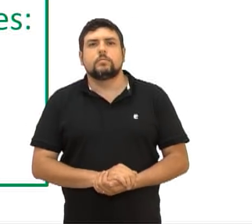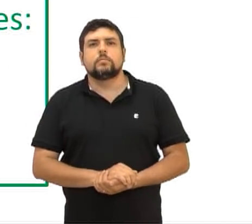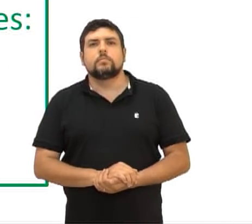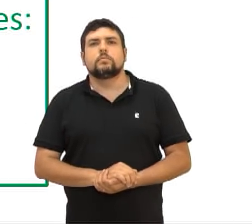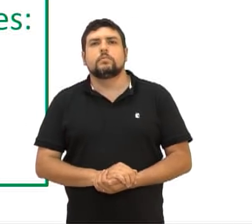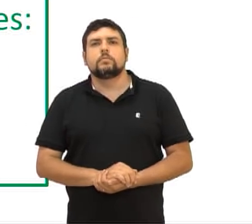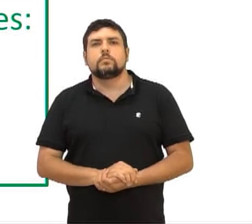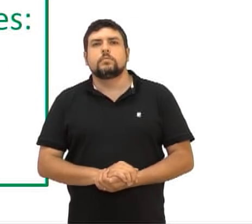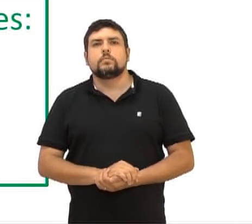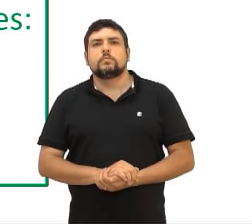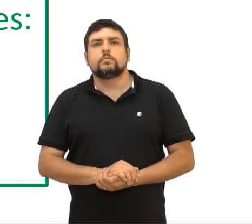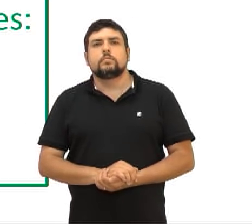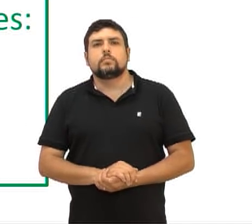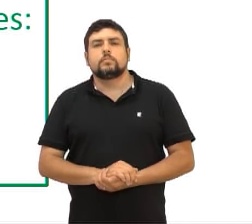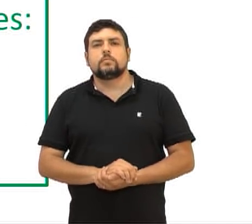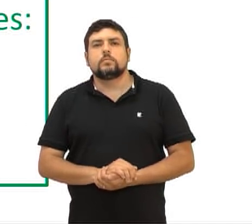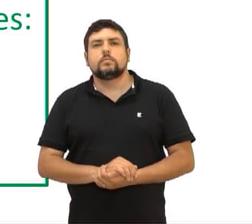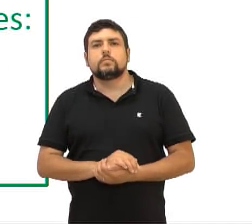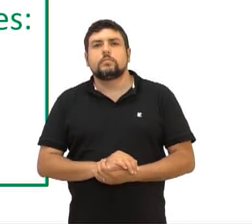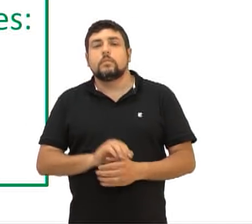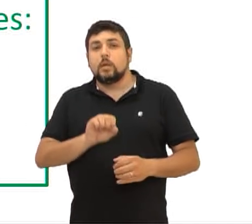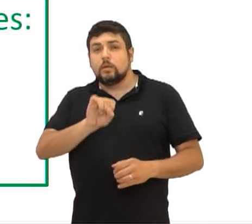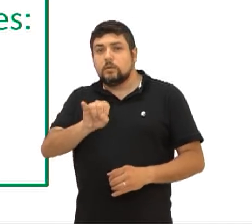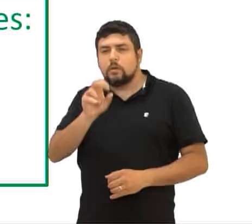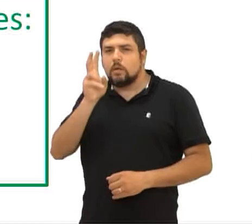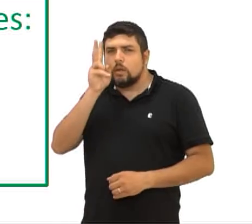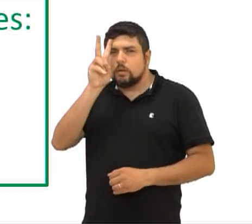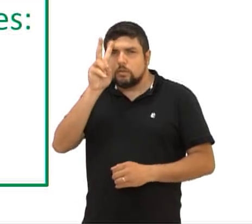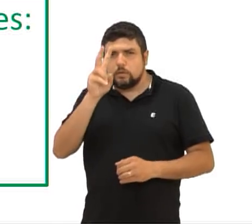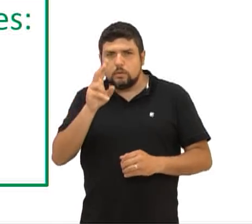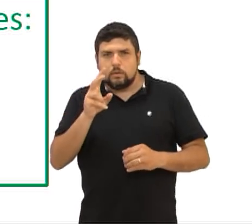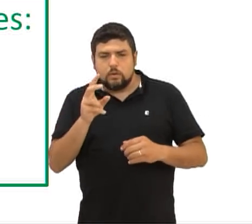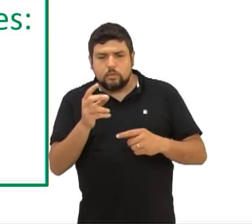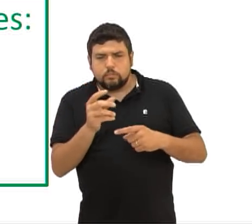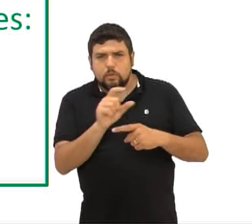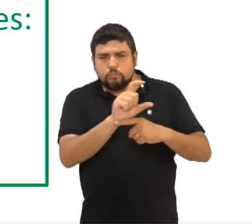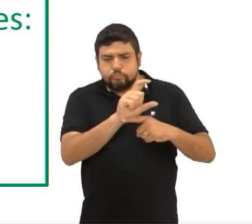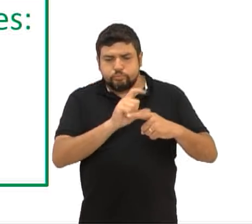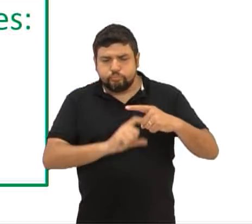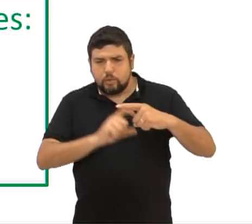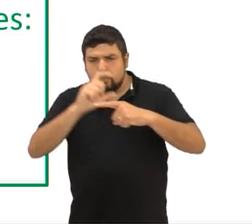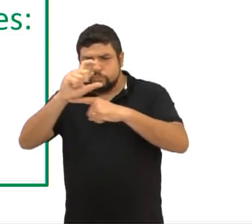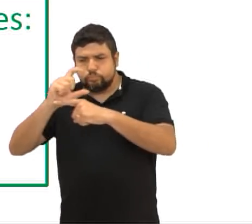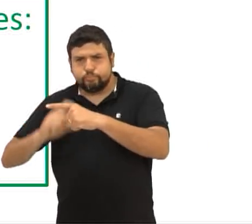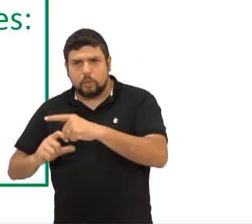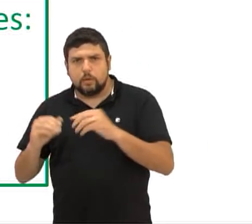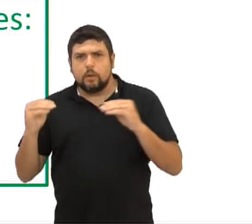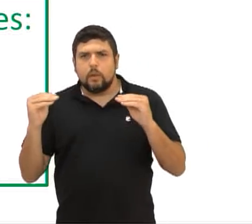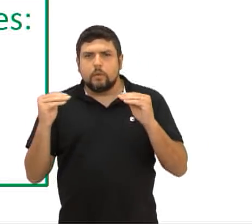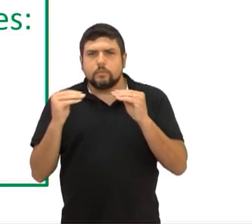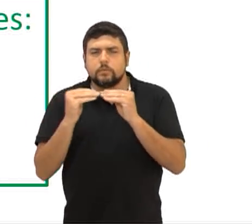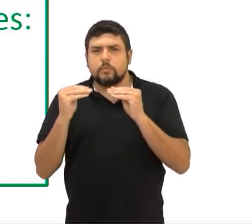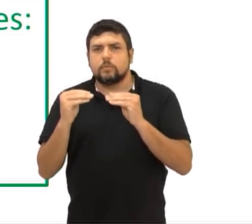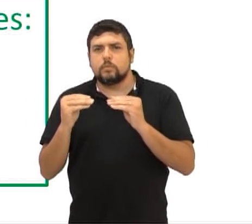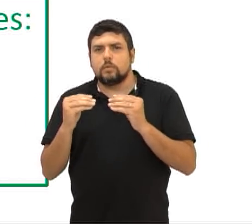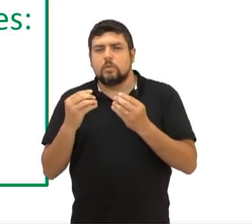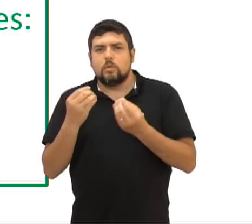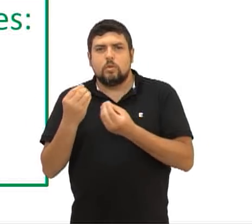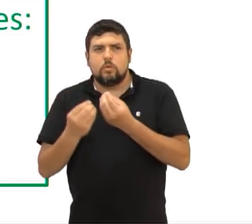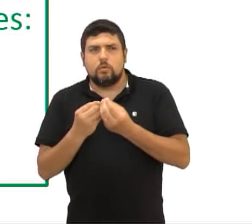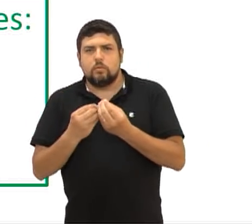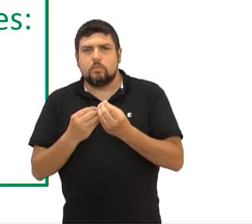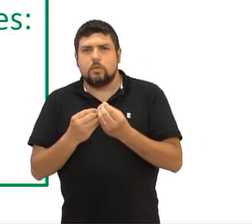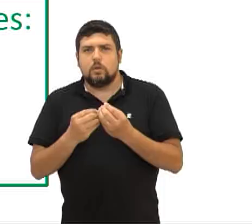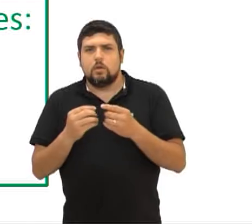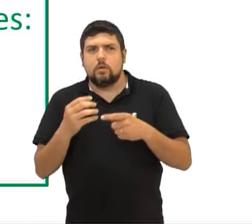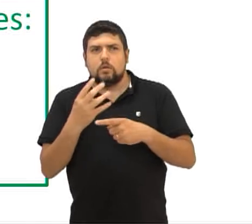A primeira, pela propriedade, a gente pode usar a forma de 45 multiplicando por 48